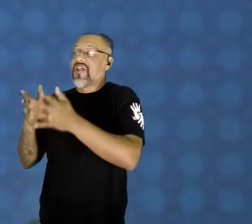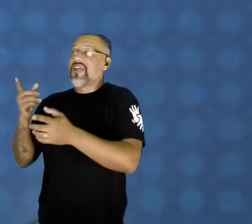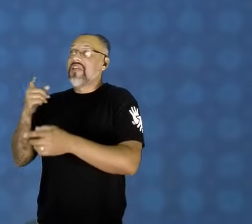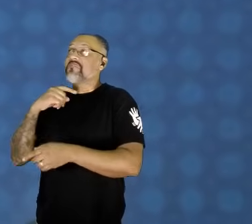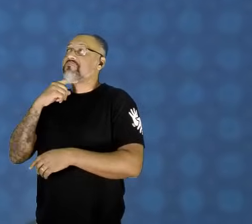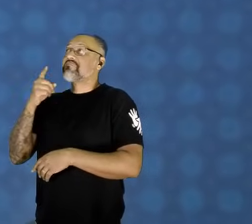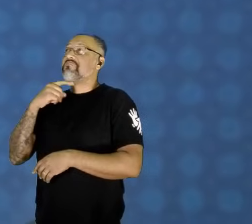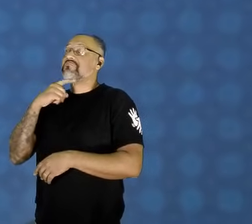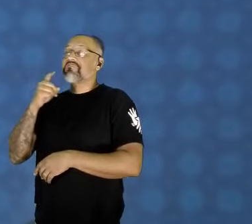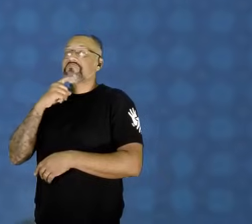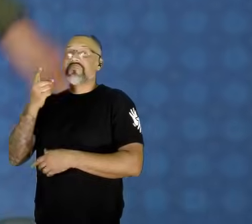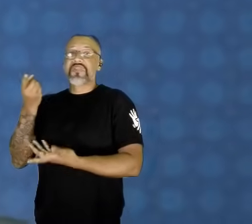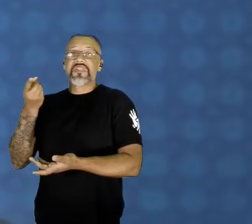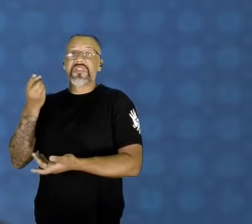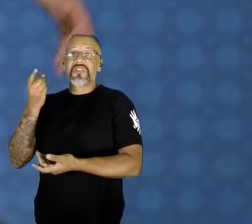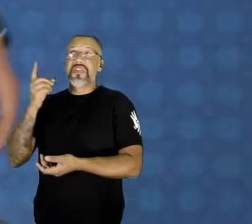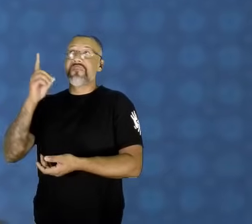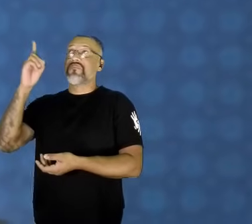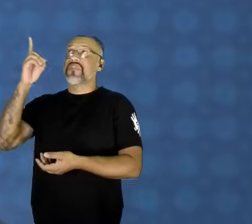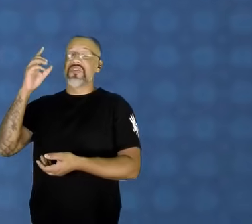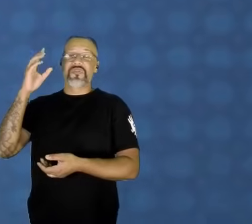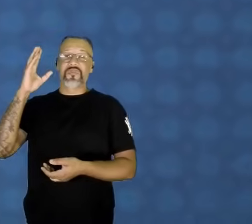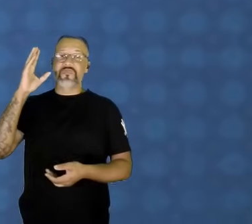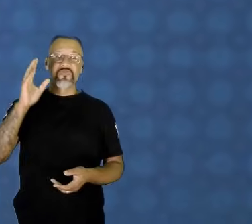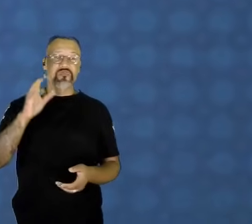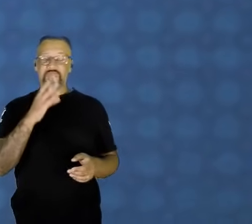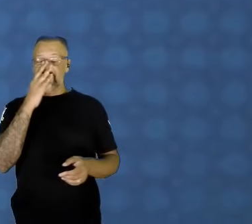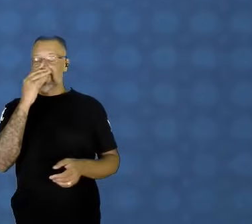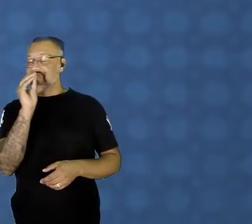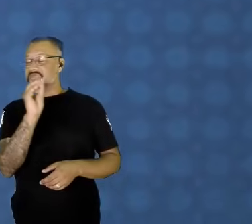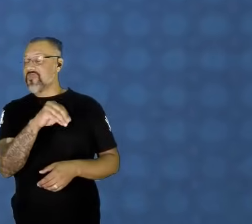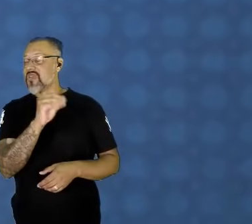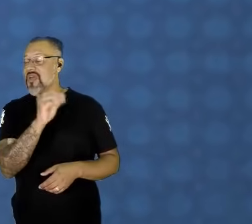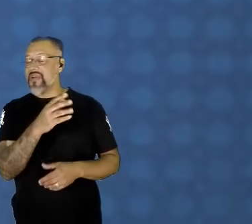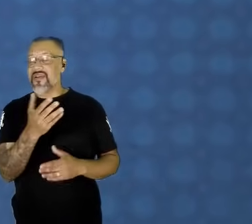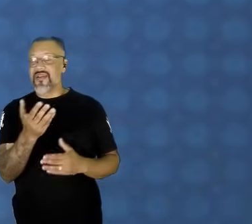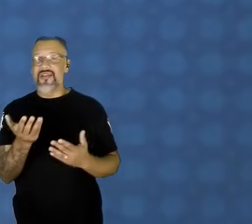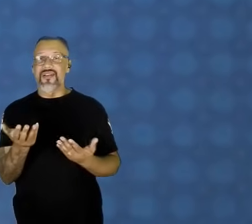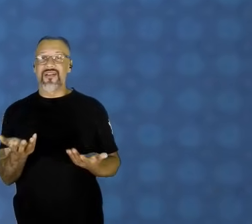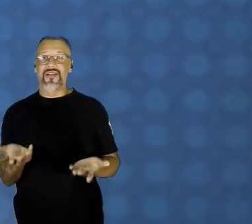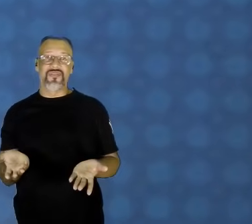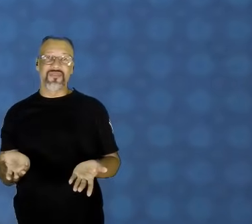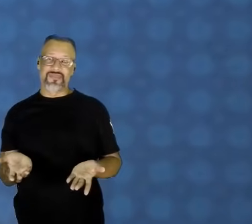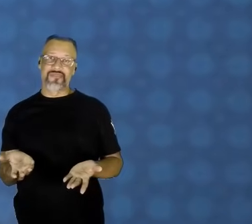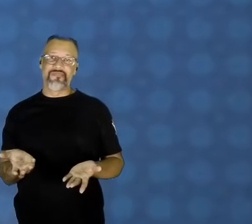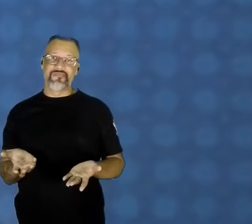Deus e parece que simplesmente Ele não existe. Ou que eu não existo.